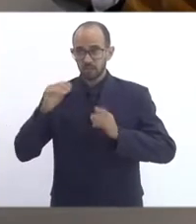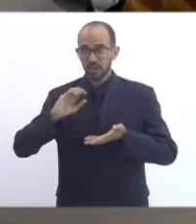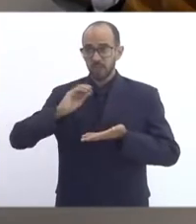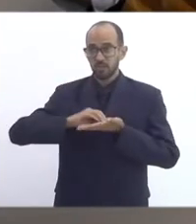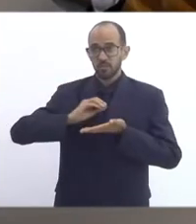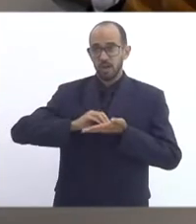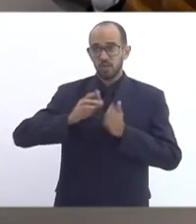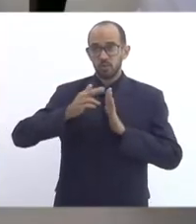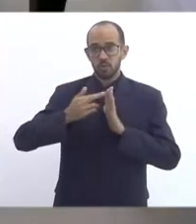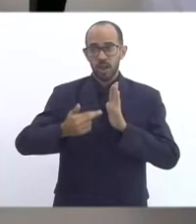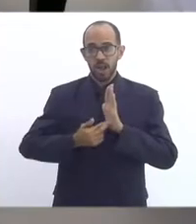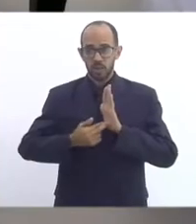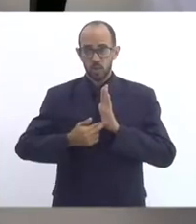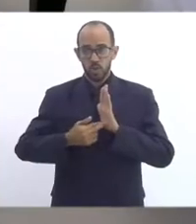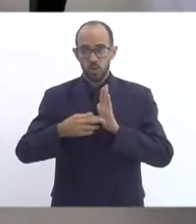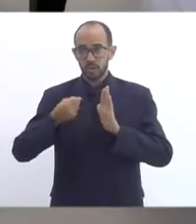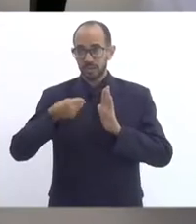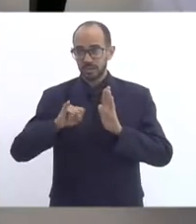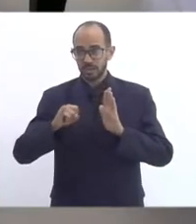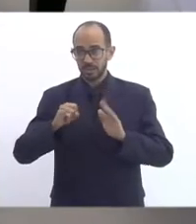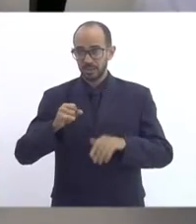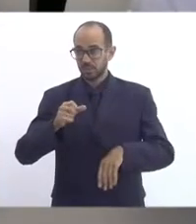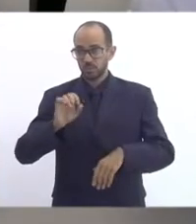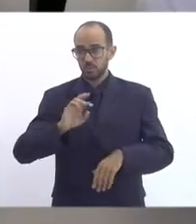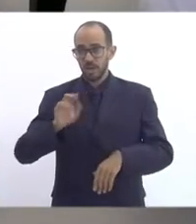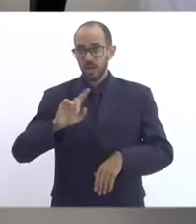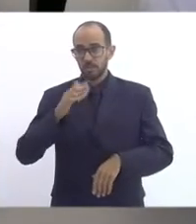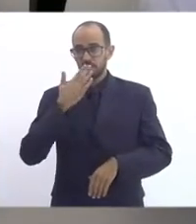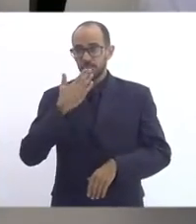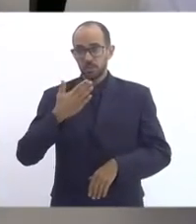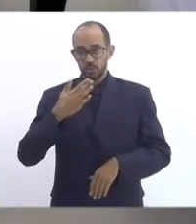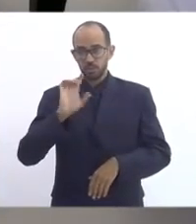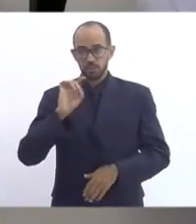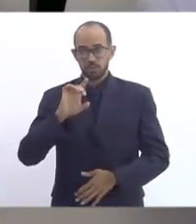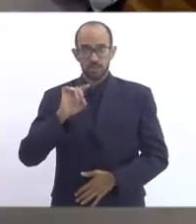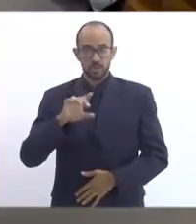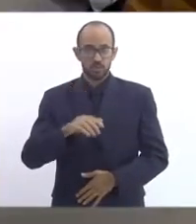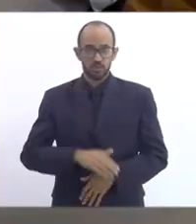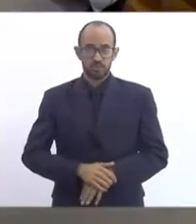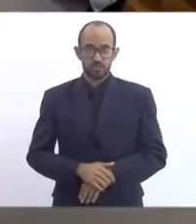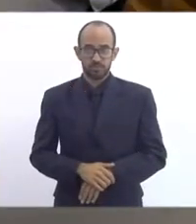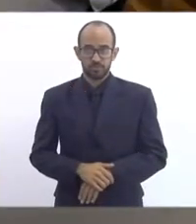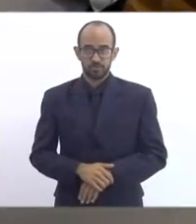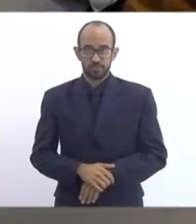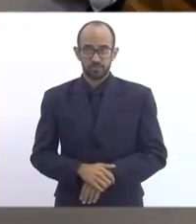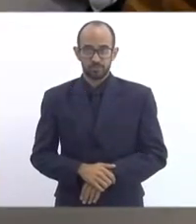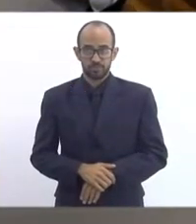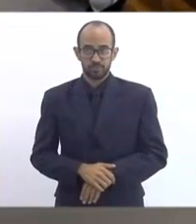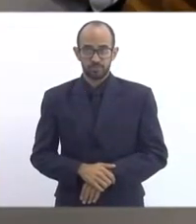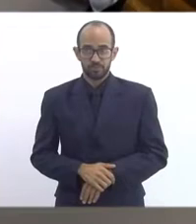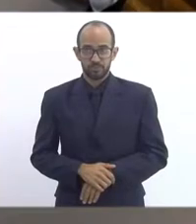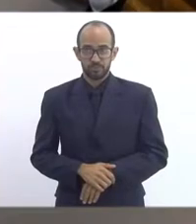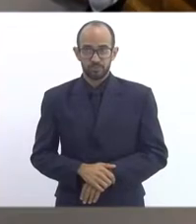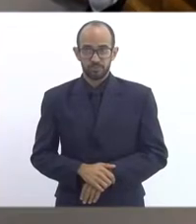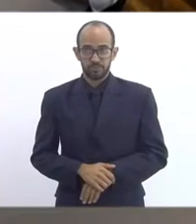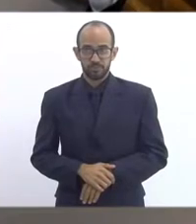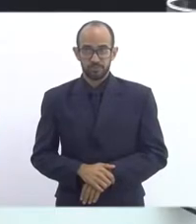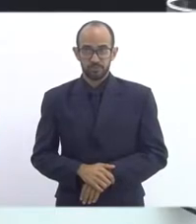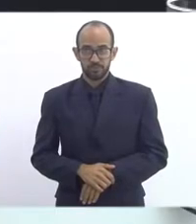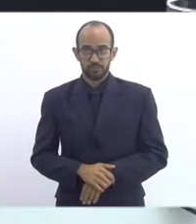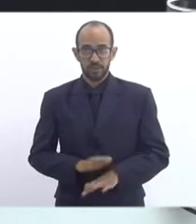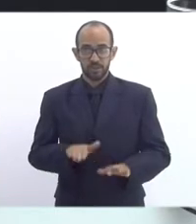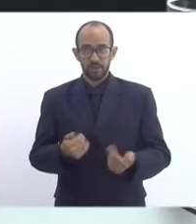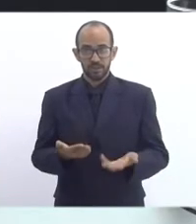relator, quando não é pedido especialmente a sessão... Eu vou avocar a relatoria aqui, então o deputado já deu pela inconstitucionalidade, tá? Olha só, mas a